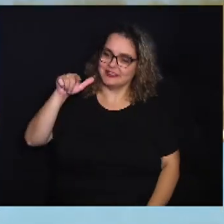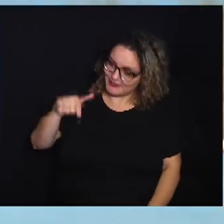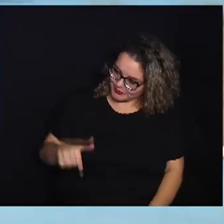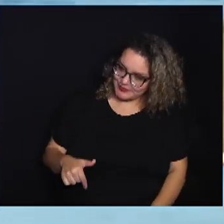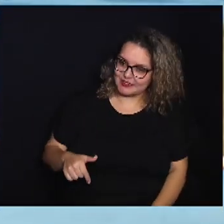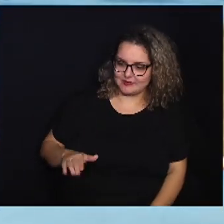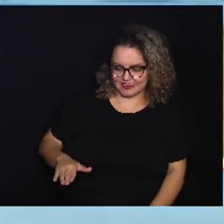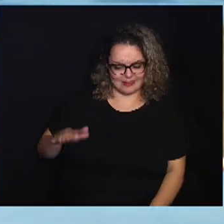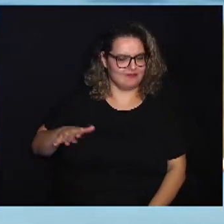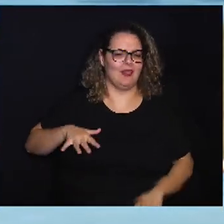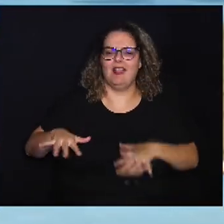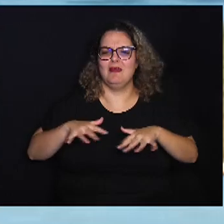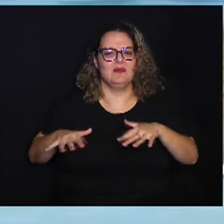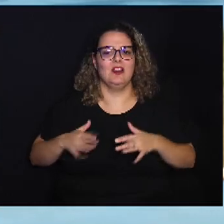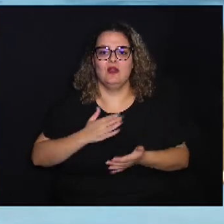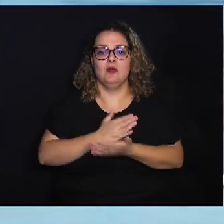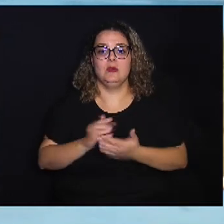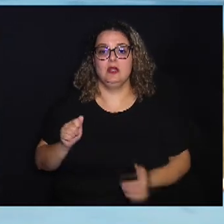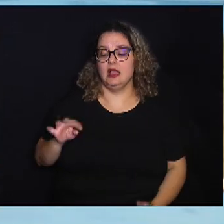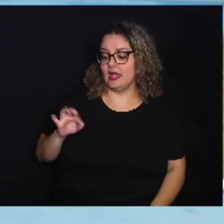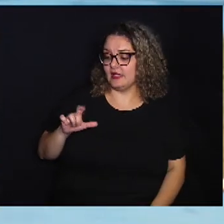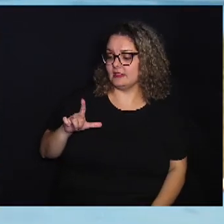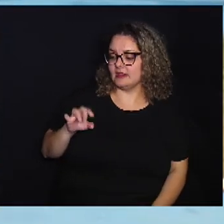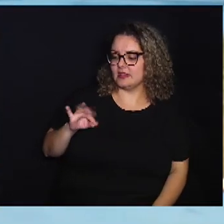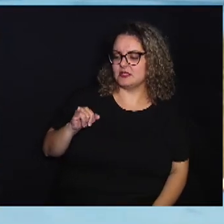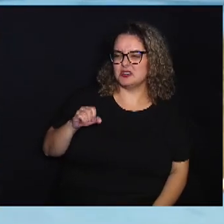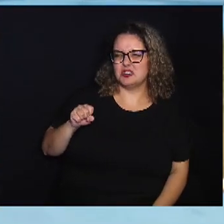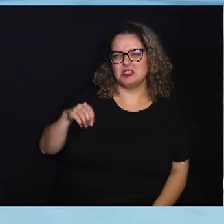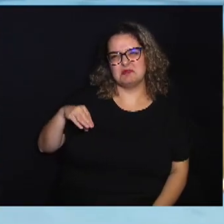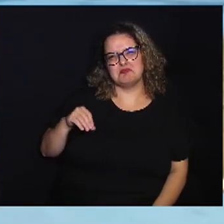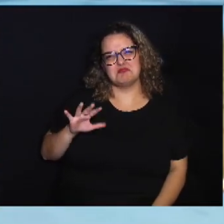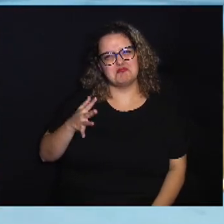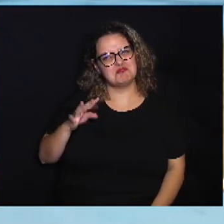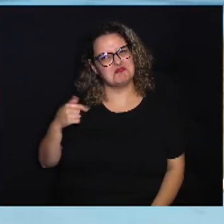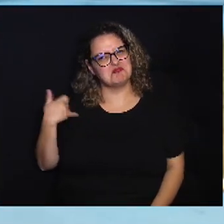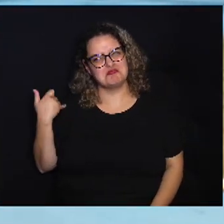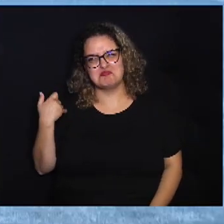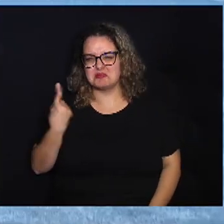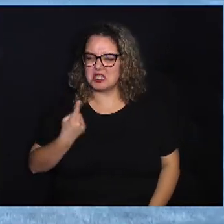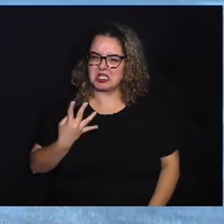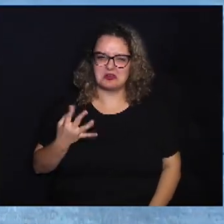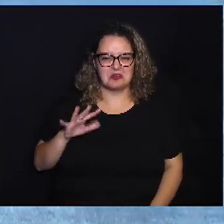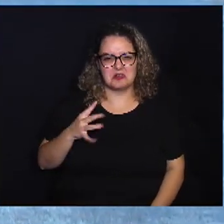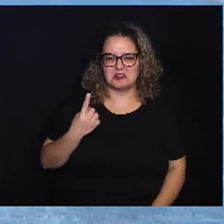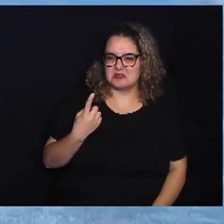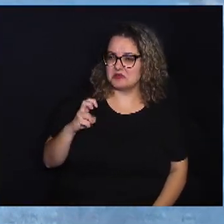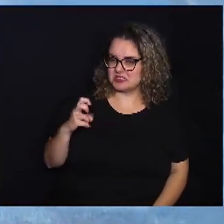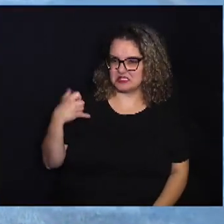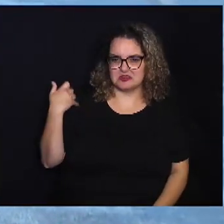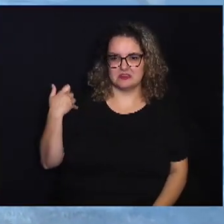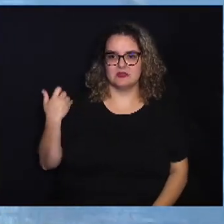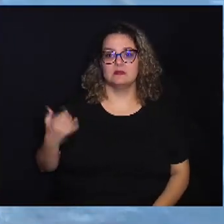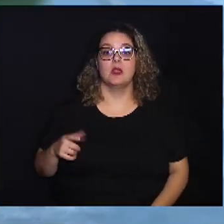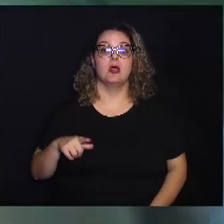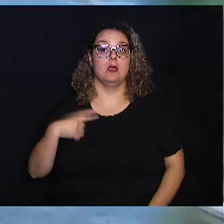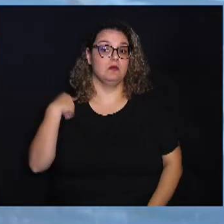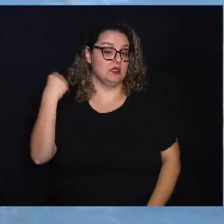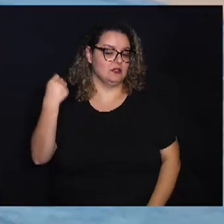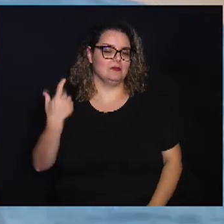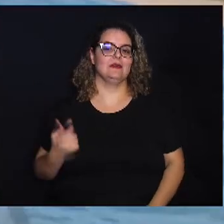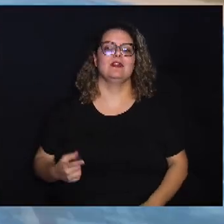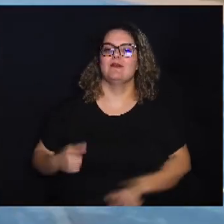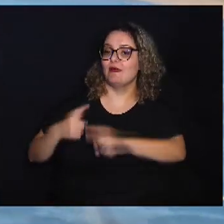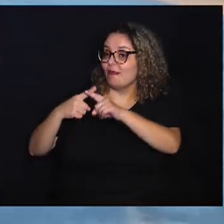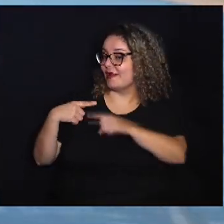fui muito agitada, comecei o atletismo com 14, 15 anos. E eu sempre falo, acho que o atletismo me escolheu, a prova me escolheu,